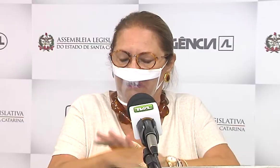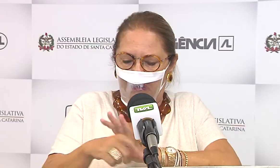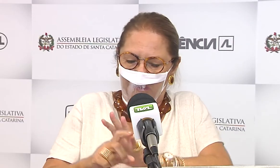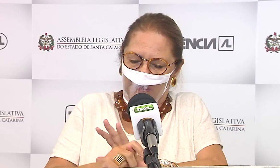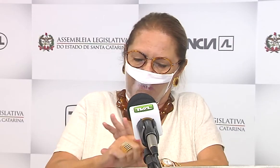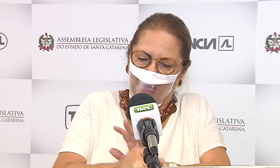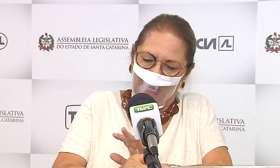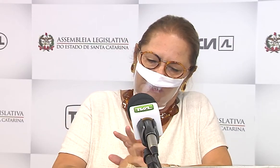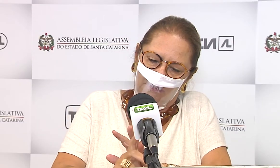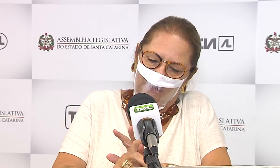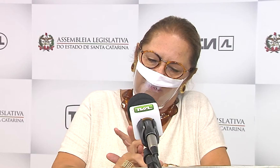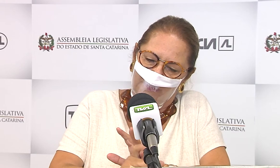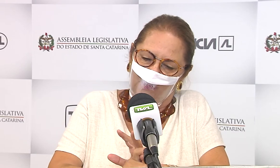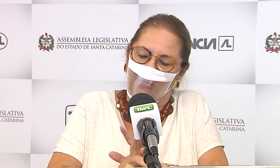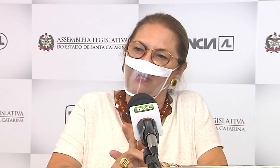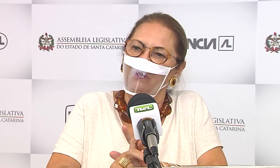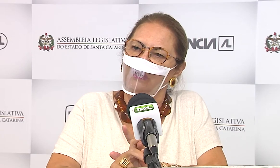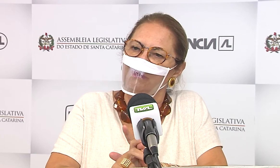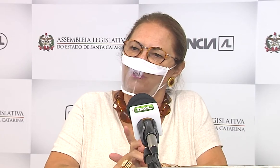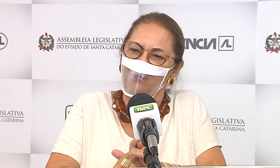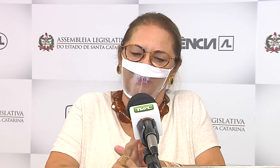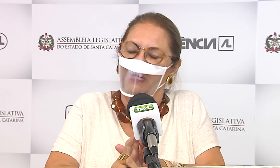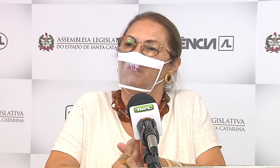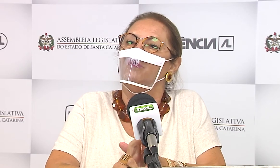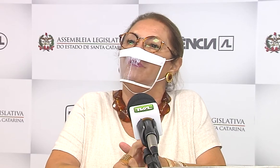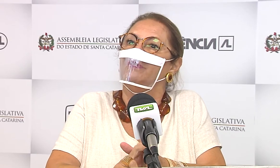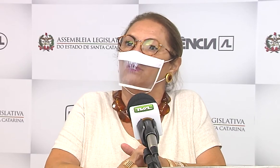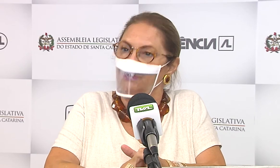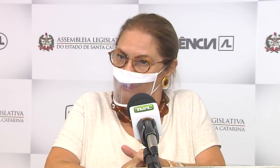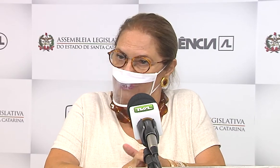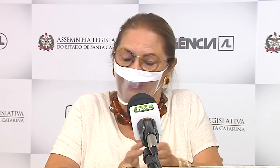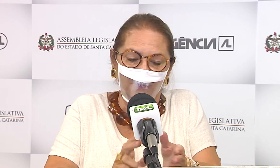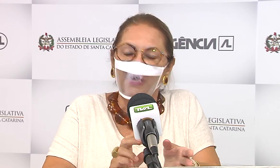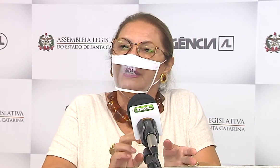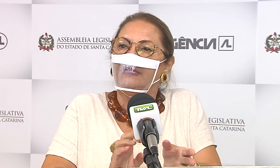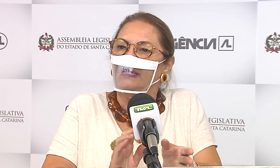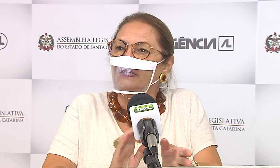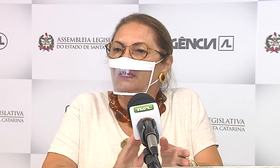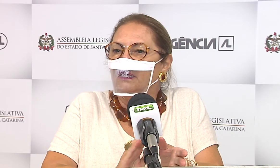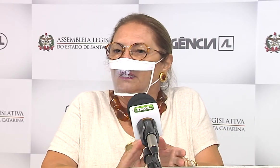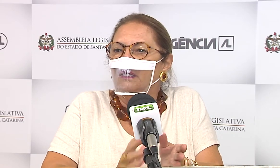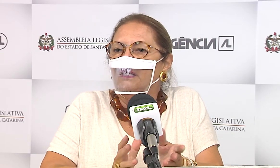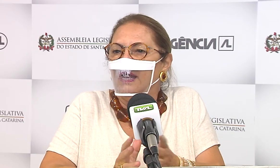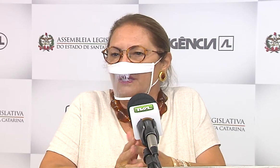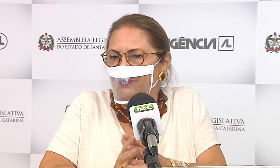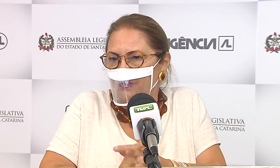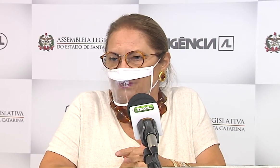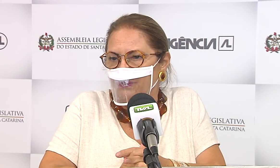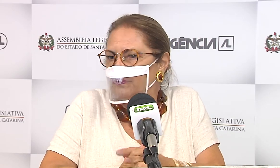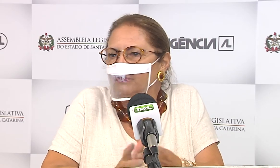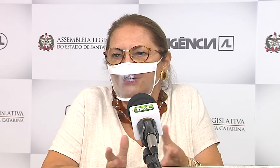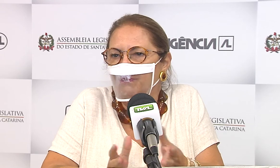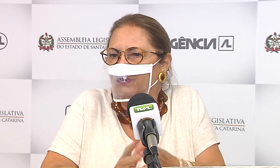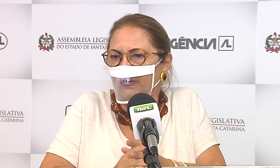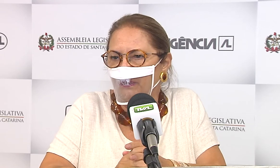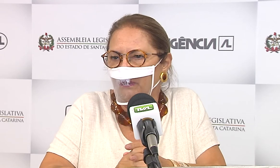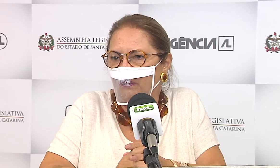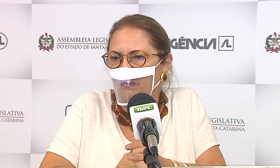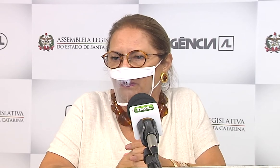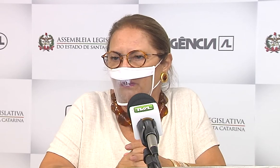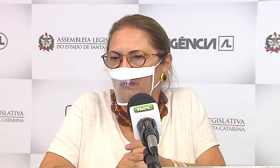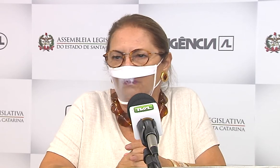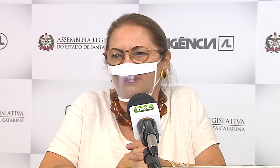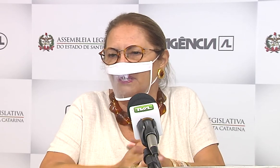diminui isso. Nós não temos mais leite, nós não temos mais UTI, nós não temos insumo, daqui a pouco vai faltar oxigênio. Entende? E aí, Jesus, vamos deixar